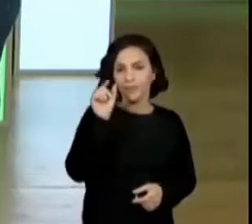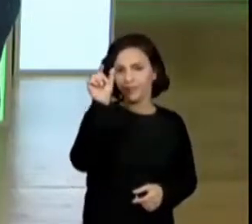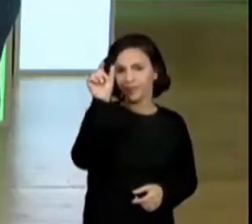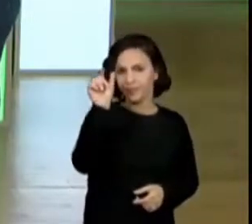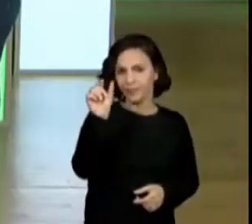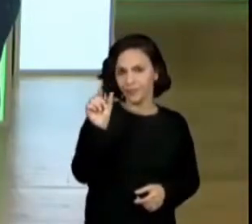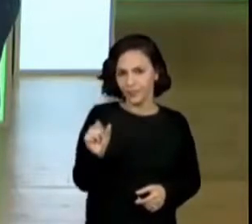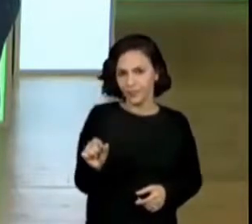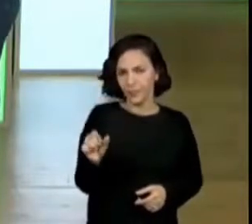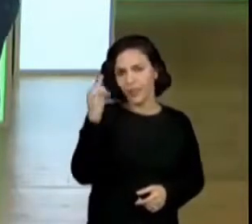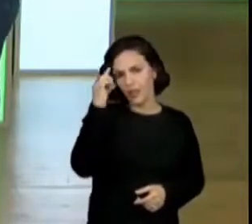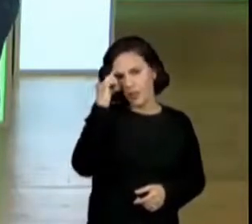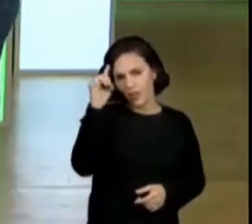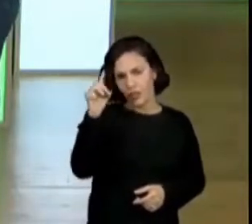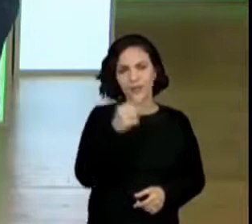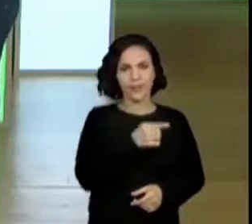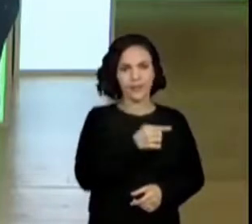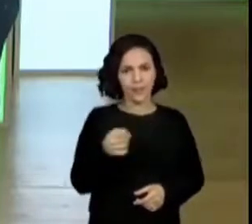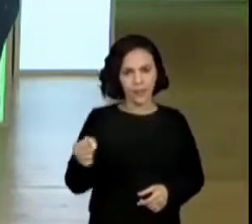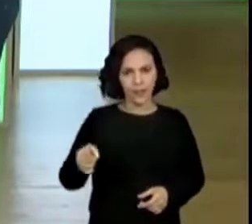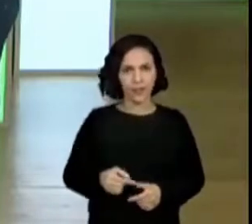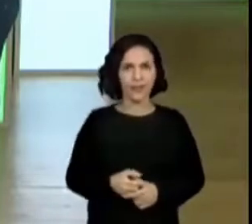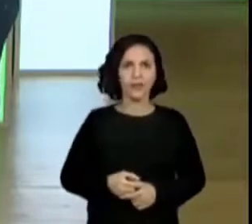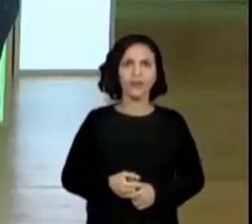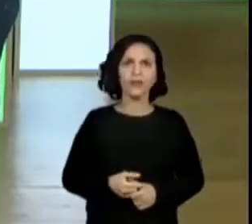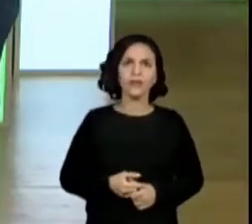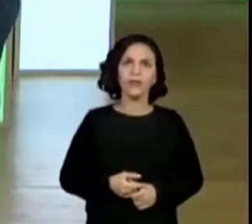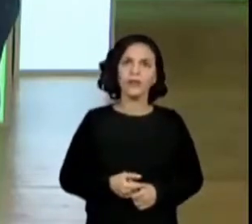do dia da semana que a gente quer.